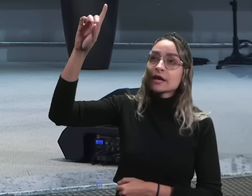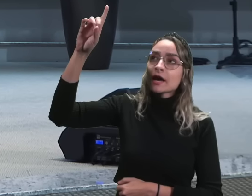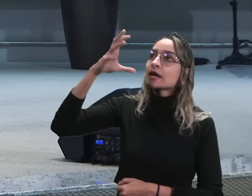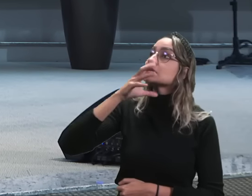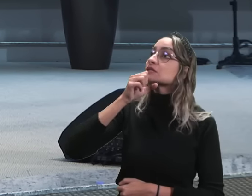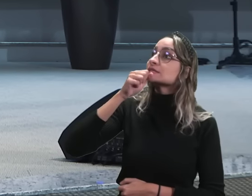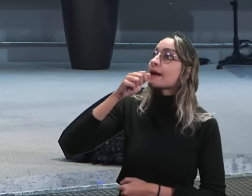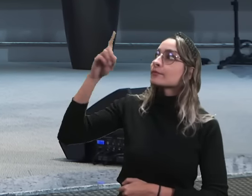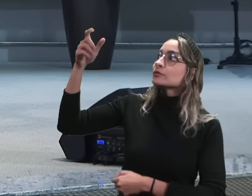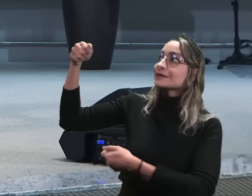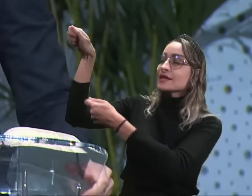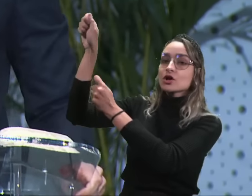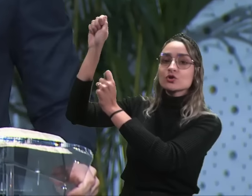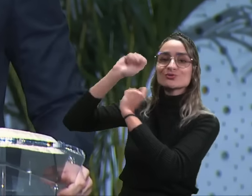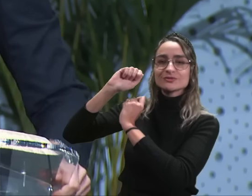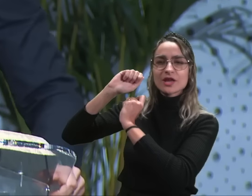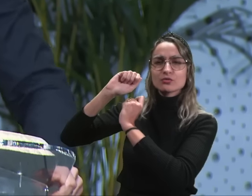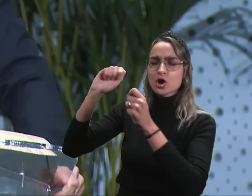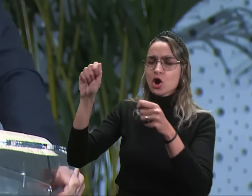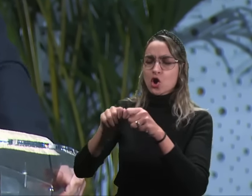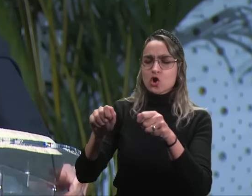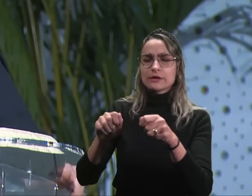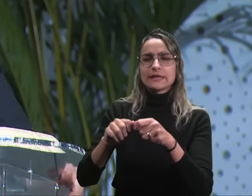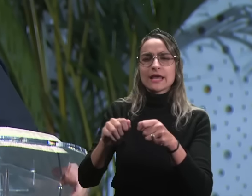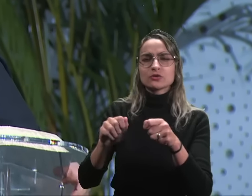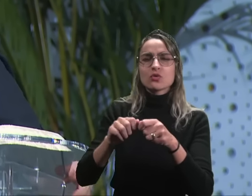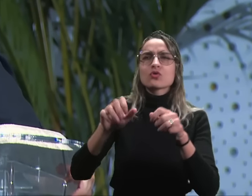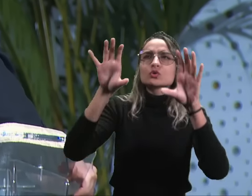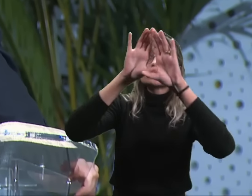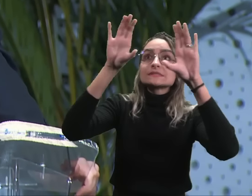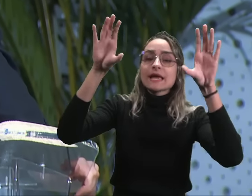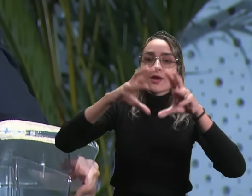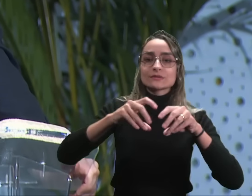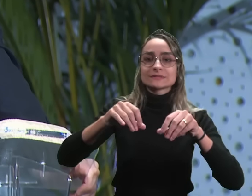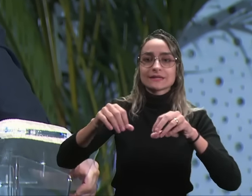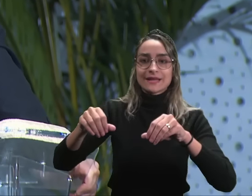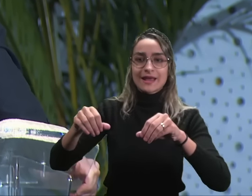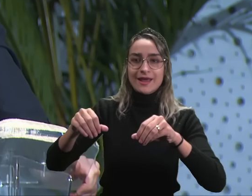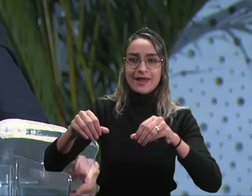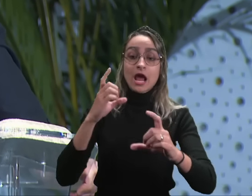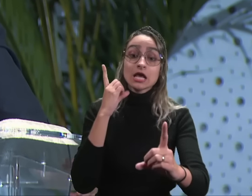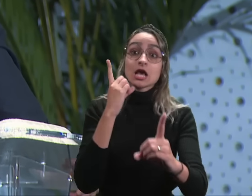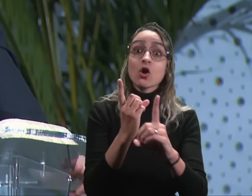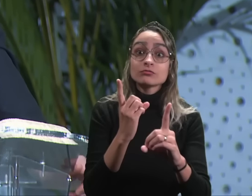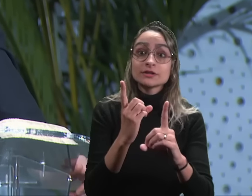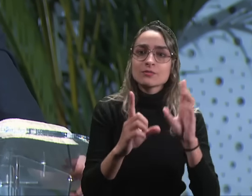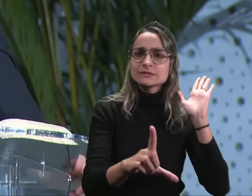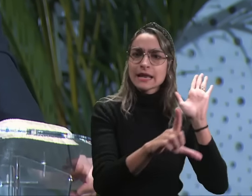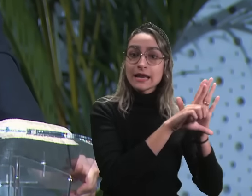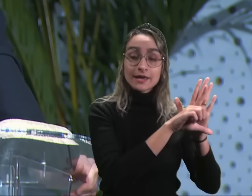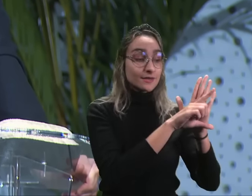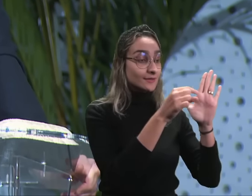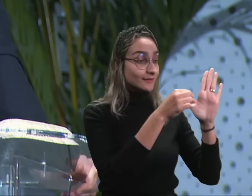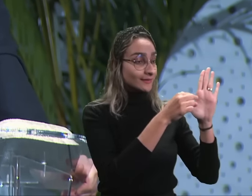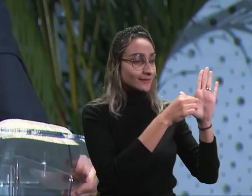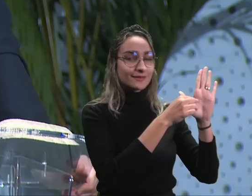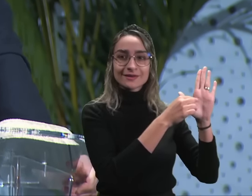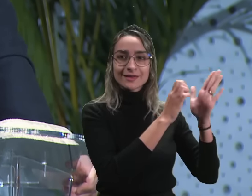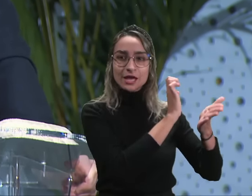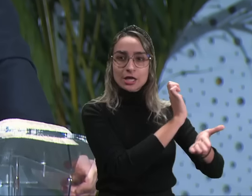aí seguem os 10 mandamentos como encontramos em Êxodo no capítulo 20 no entanto quando nós chegamos em